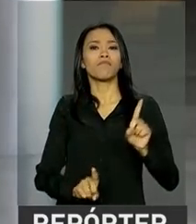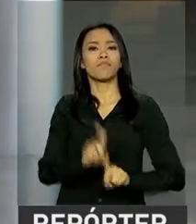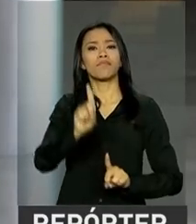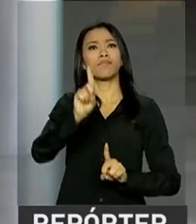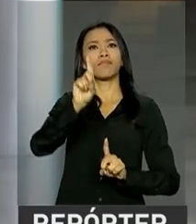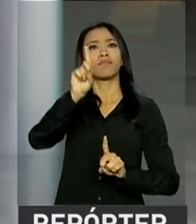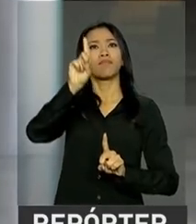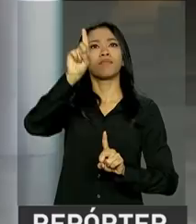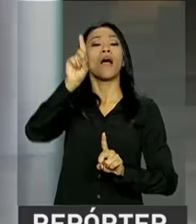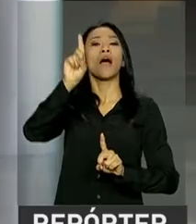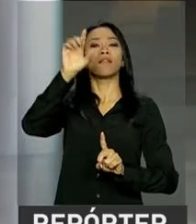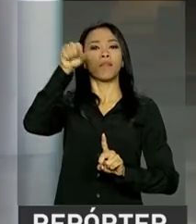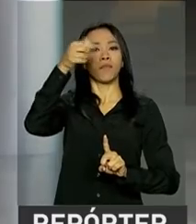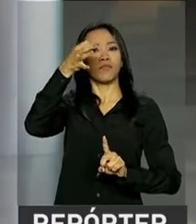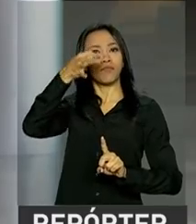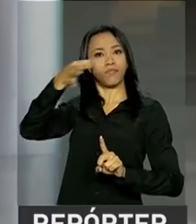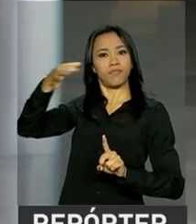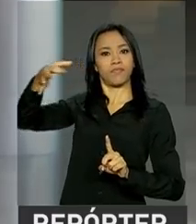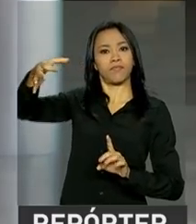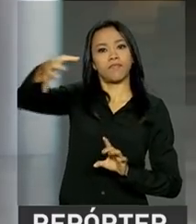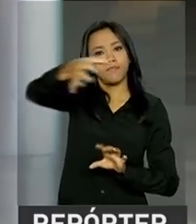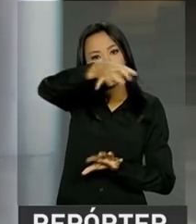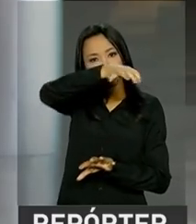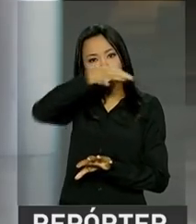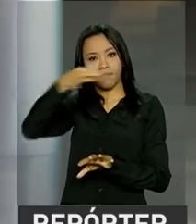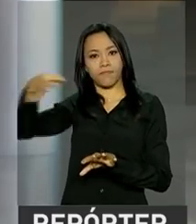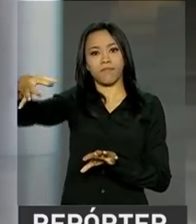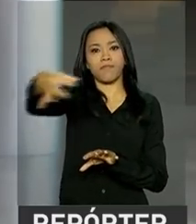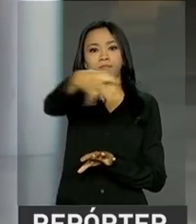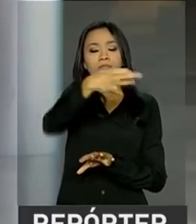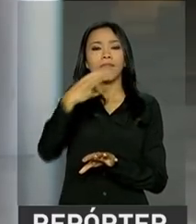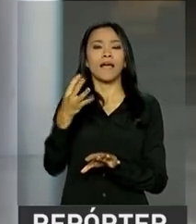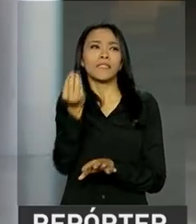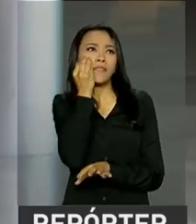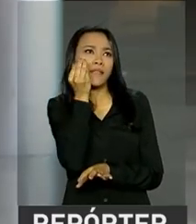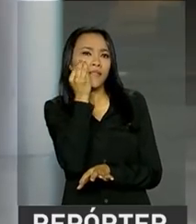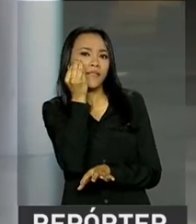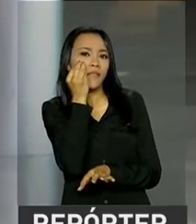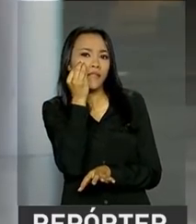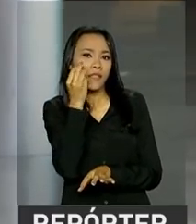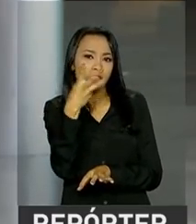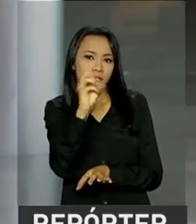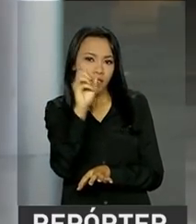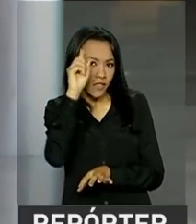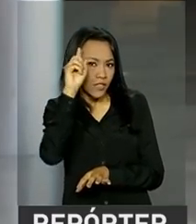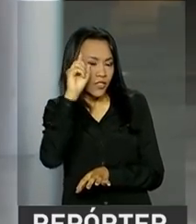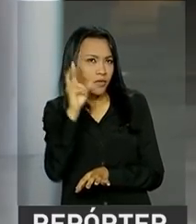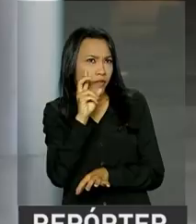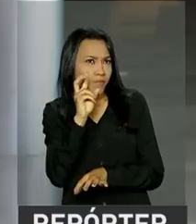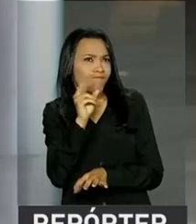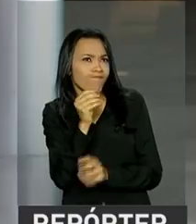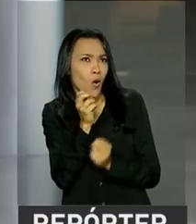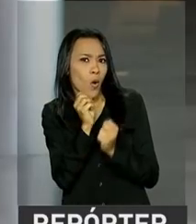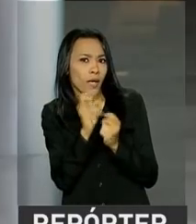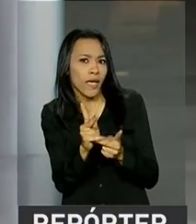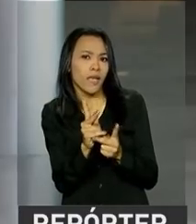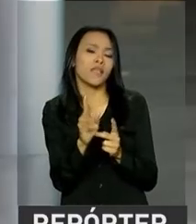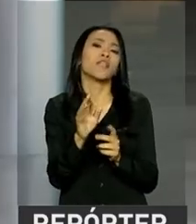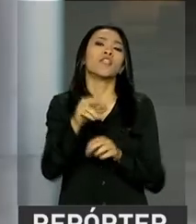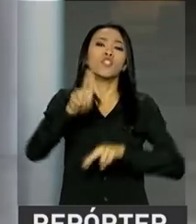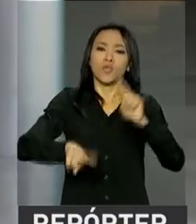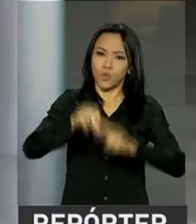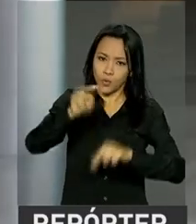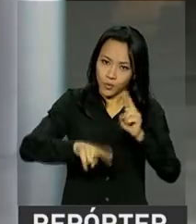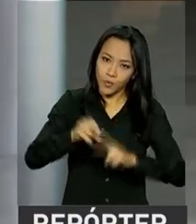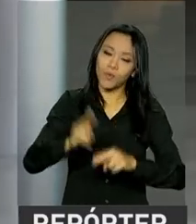órbita geoestacionária depois disso ele passa por 20 dias de testes pela empresa desenvolvedora ea previsão é que em meados de junho